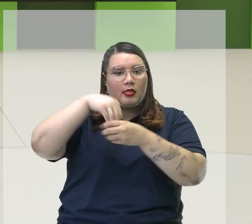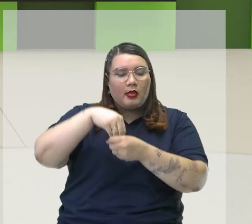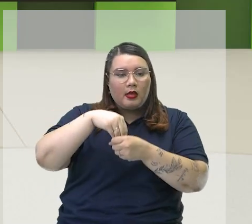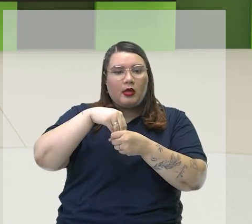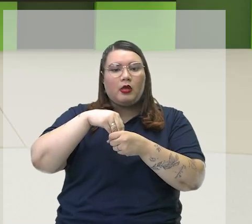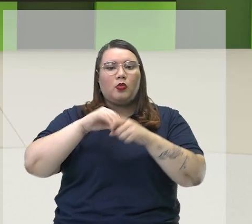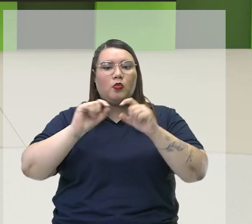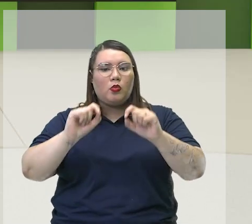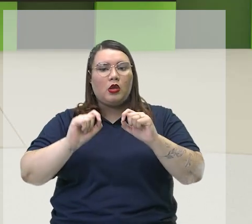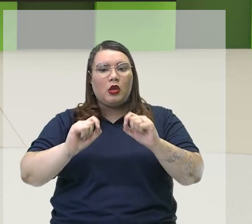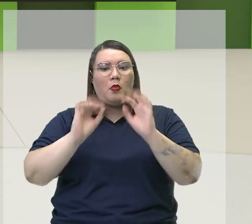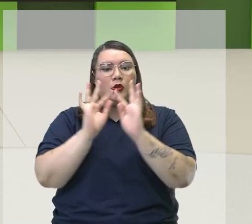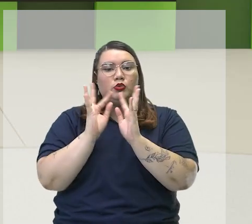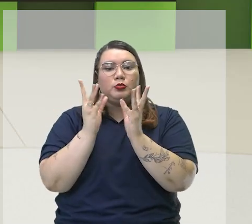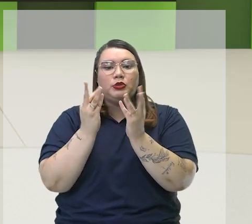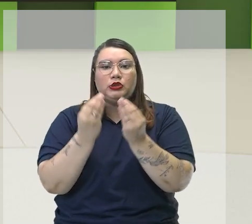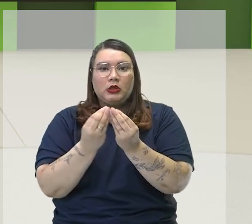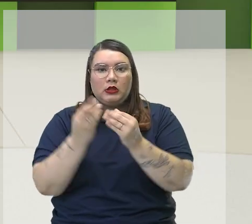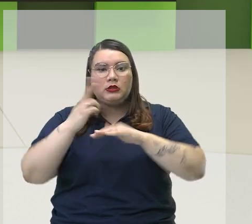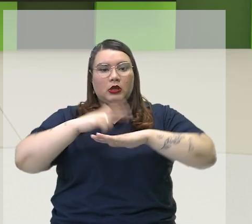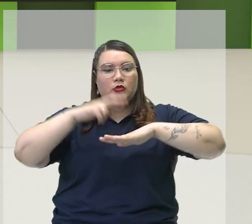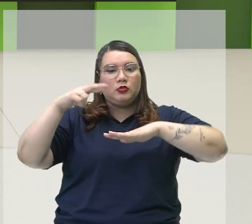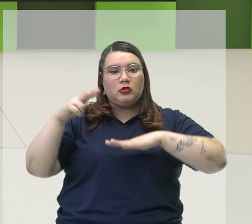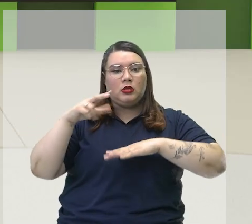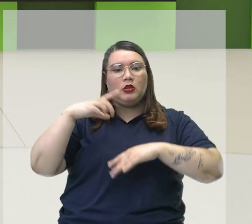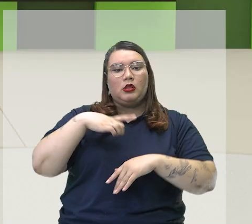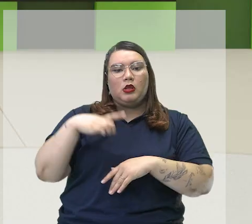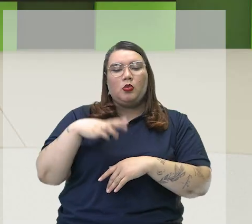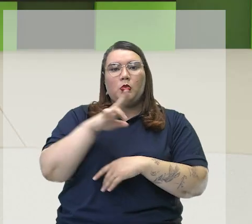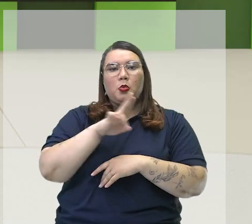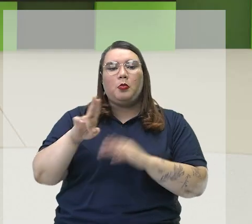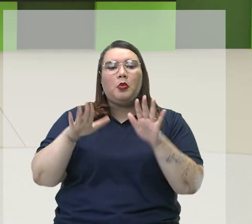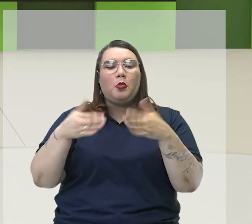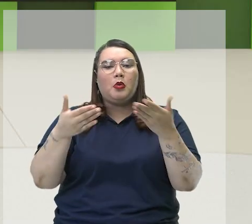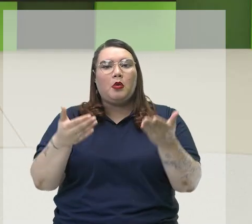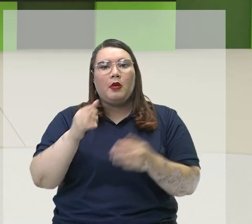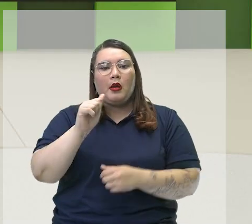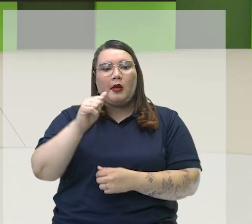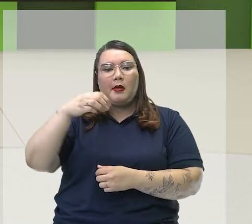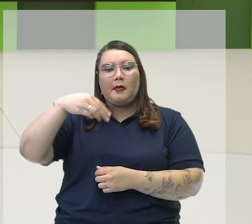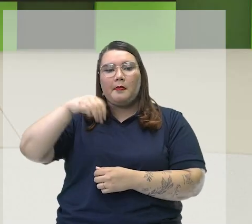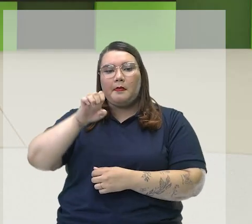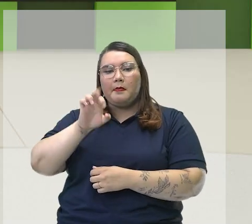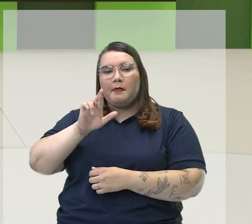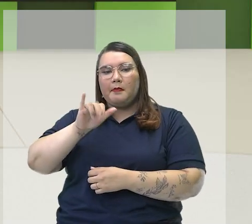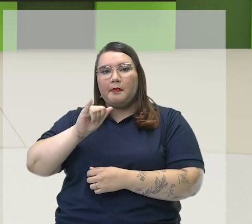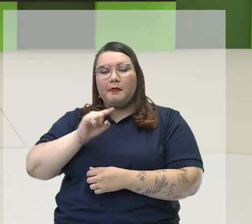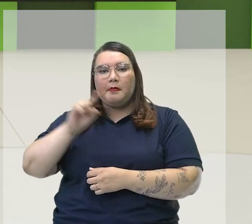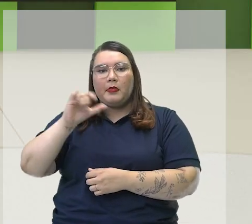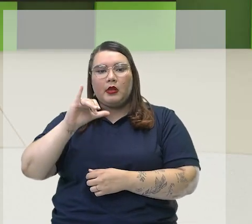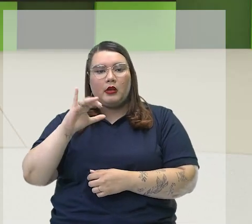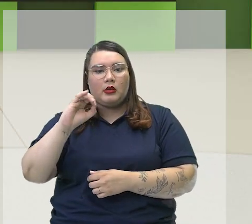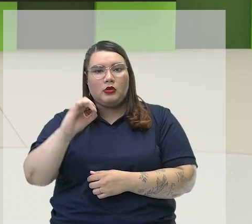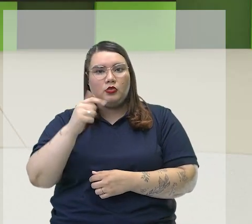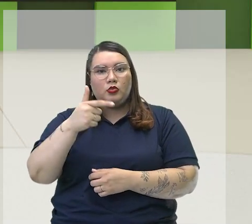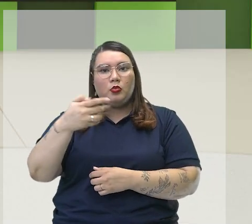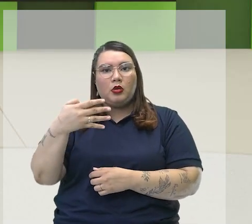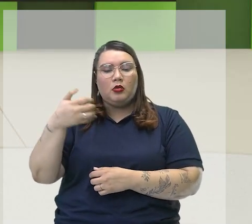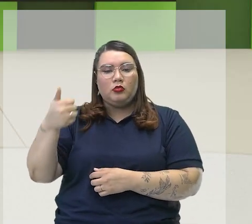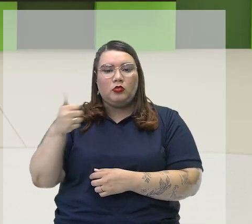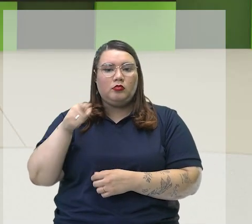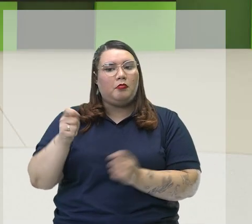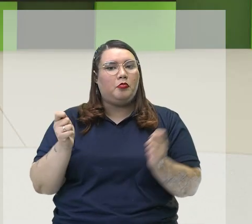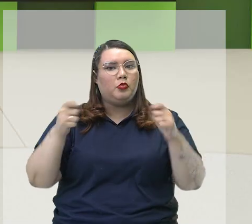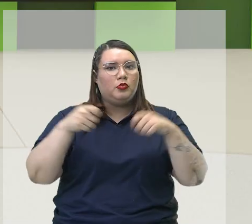ameriço 241, que permite identificar a presença de fumaça rapidamente, salvando vidas em situações